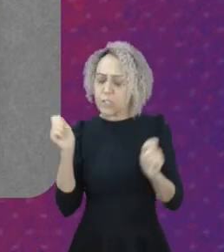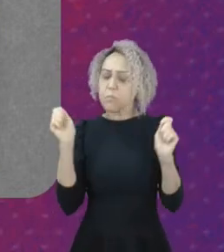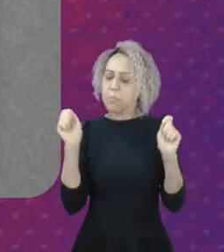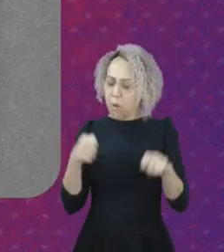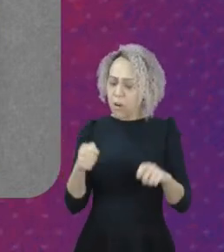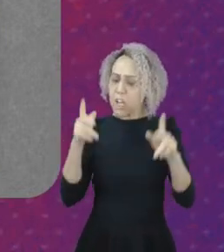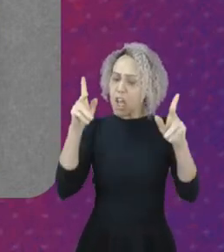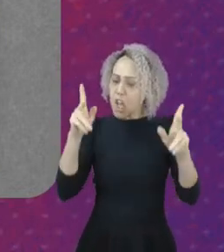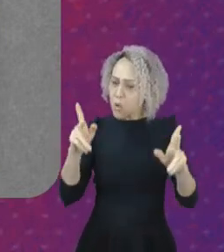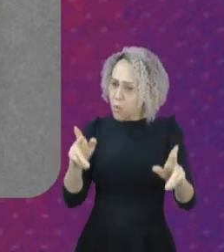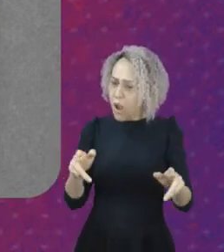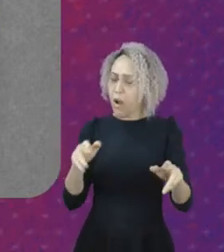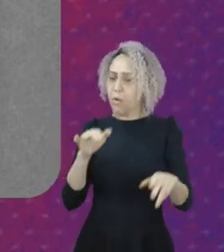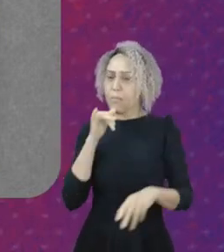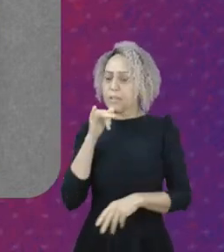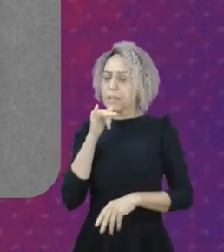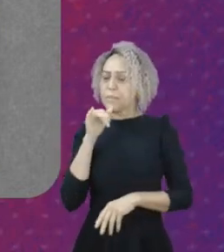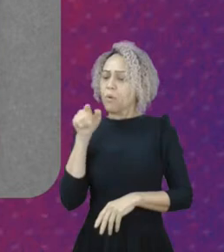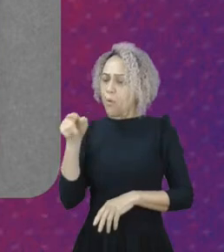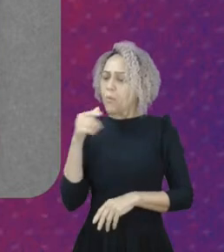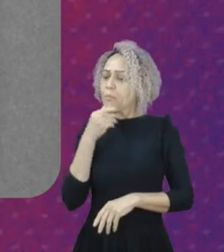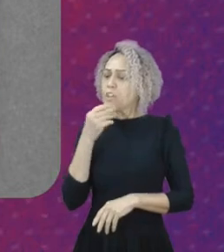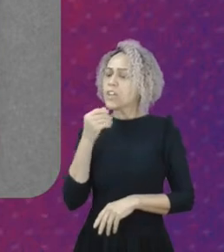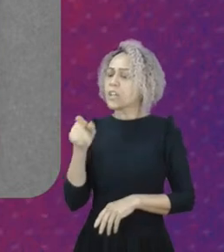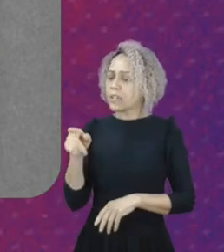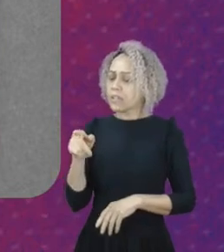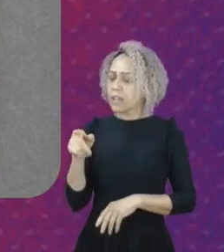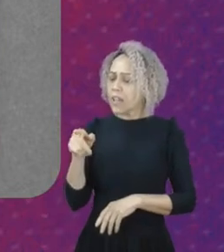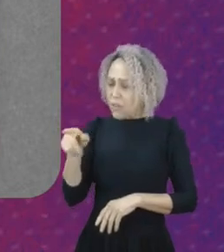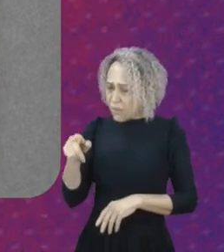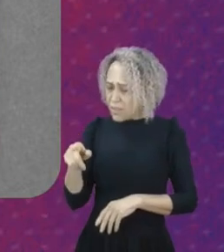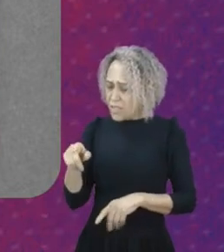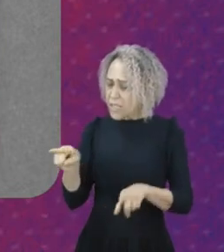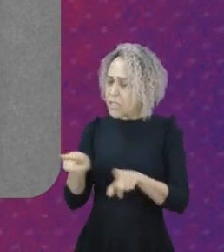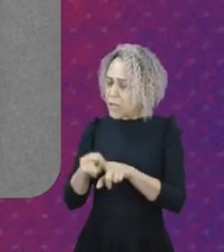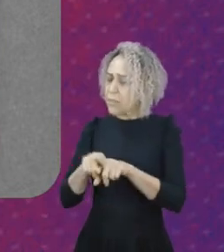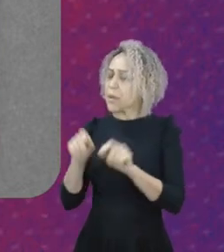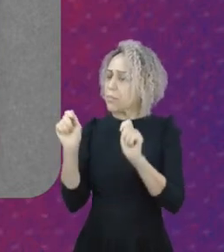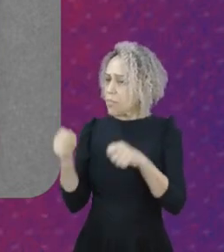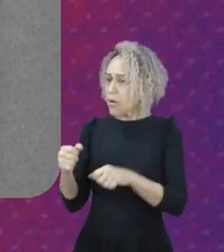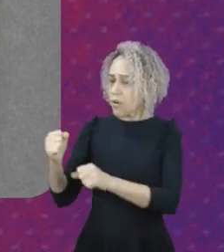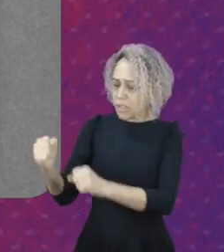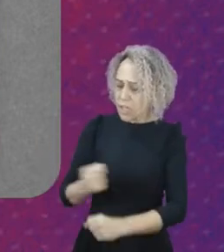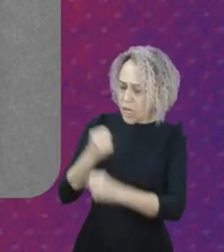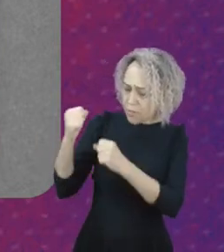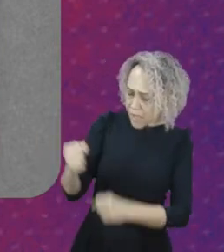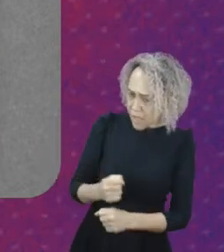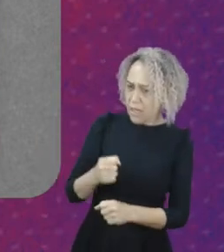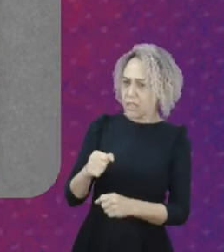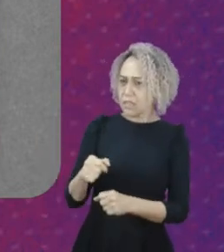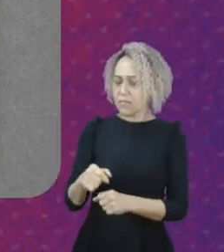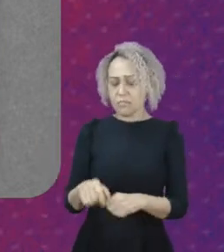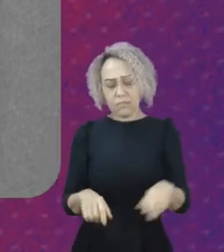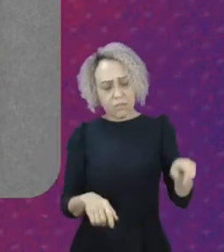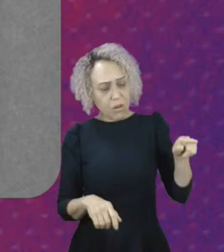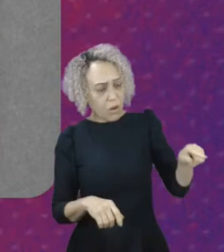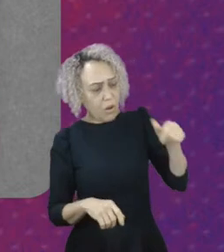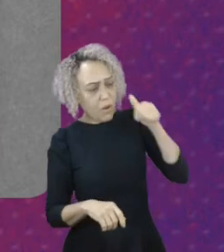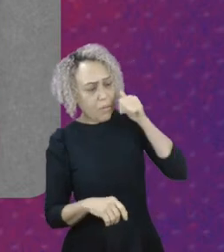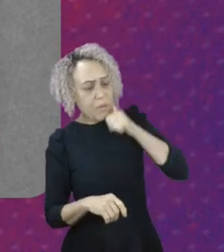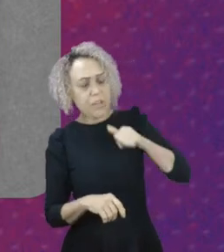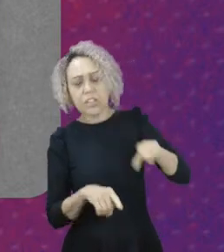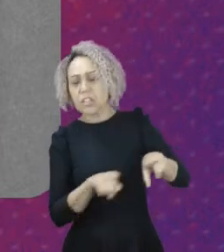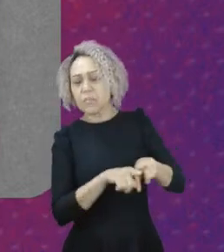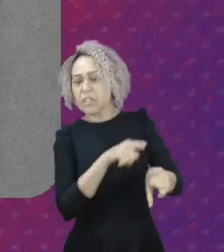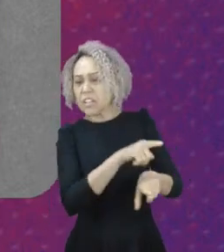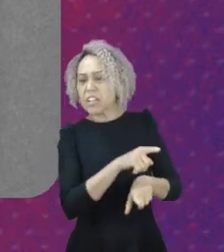Ele vai contribuir de alguma forma para a família, e a minha menina também precisa compreender que se ela quiser ser uma